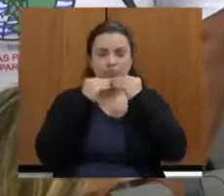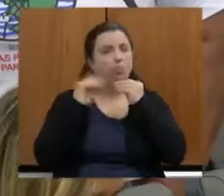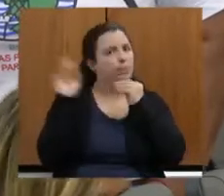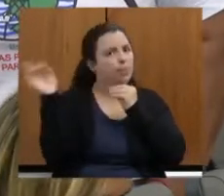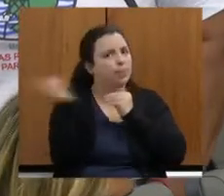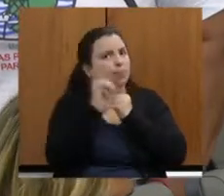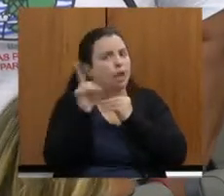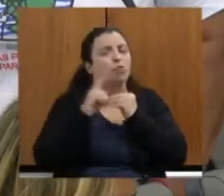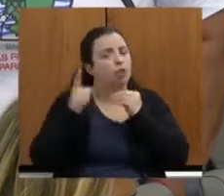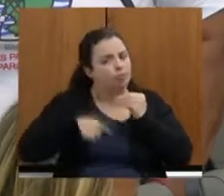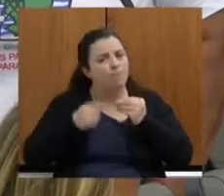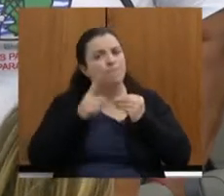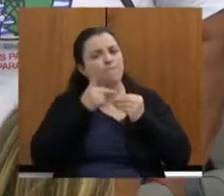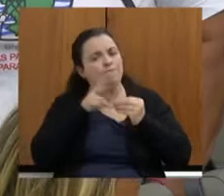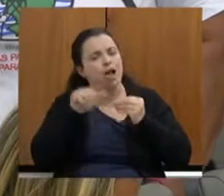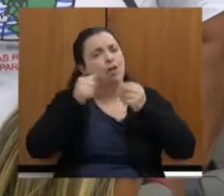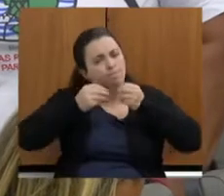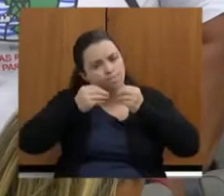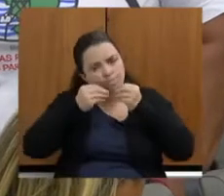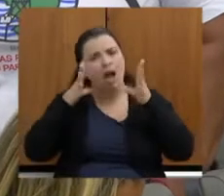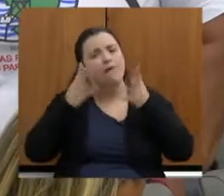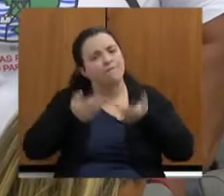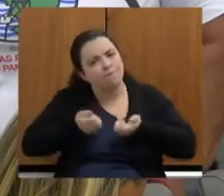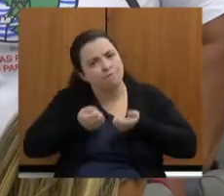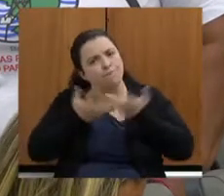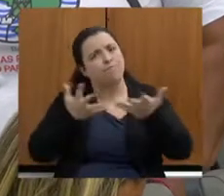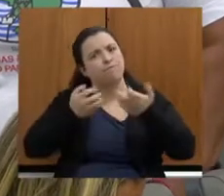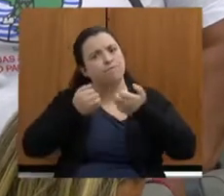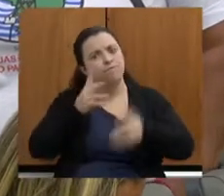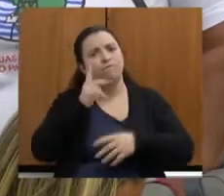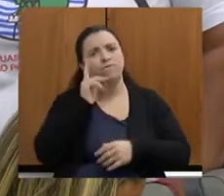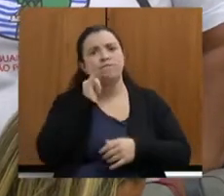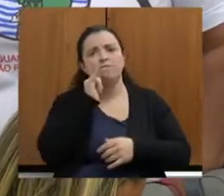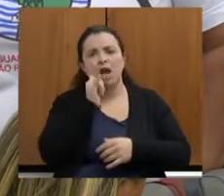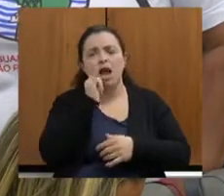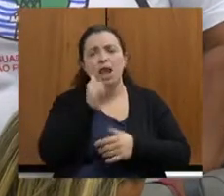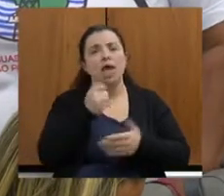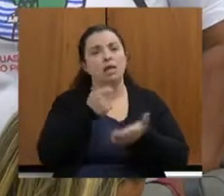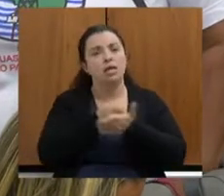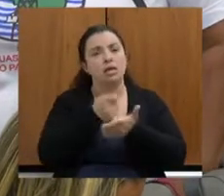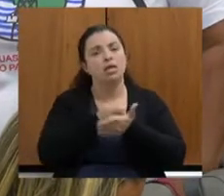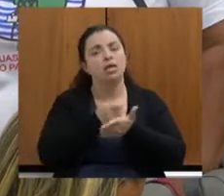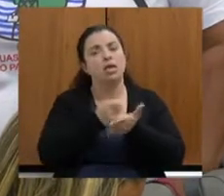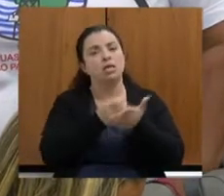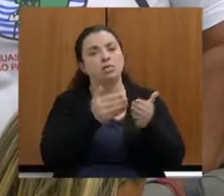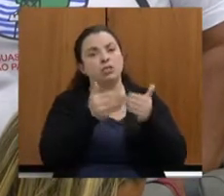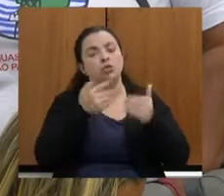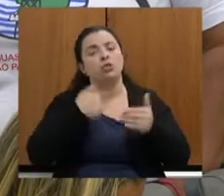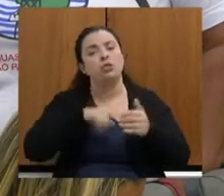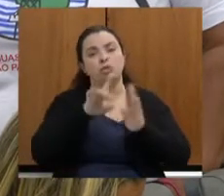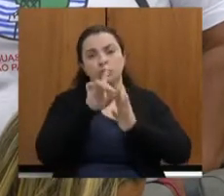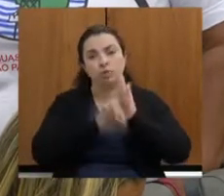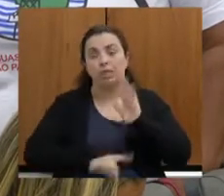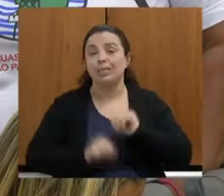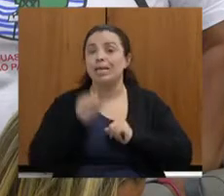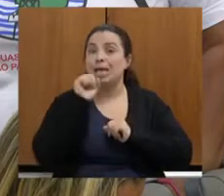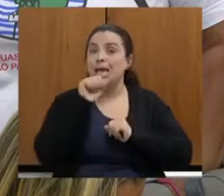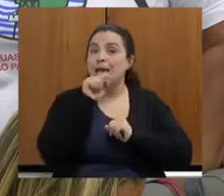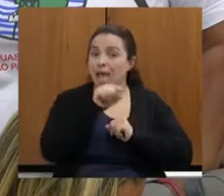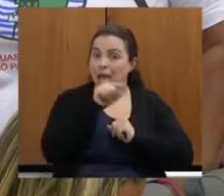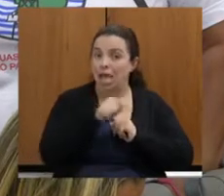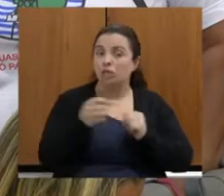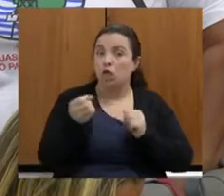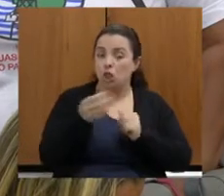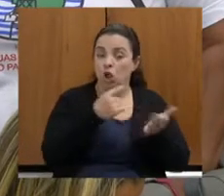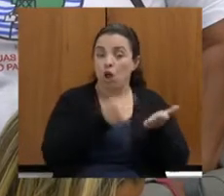continuar e vai poder ter os nossos direitos né E que se que essa repactuação se ela vier acontecer